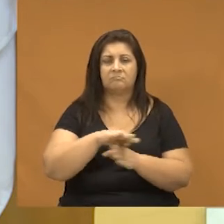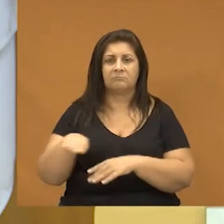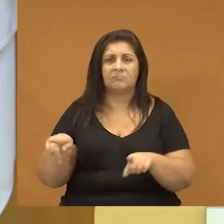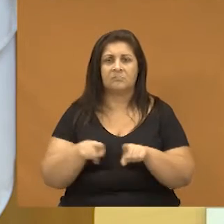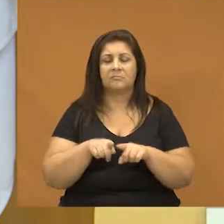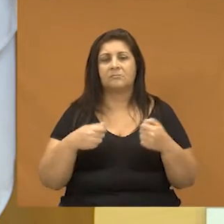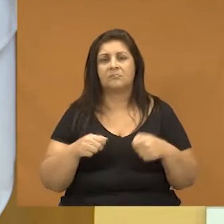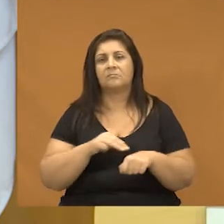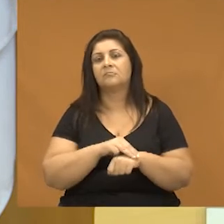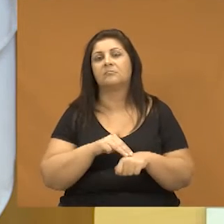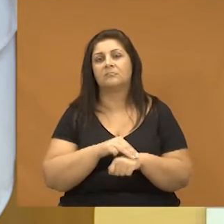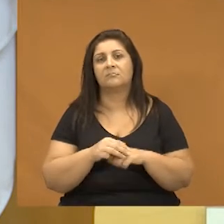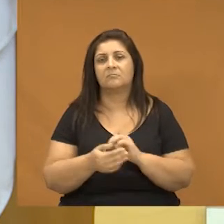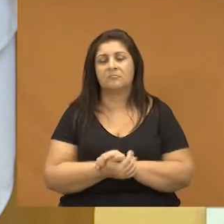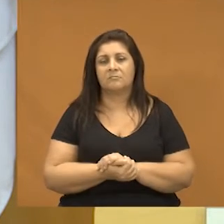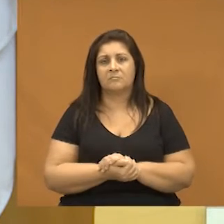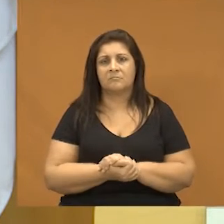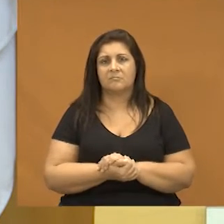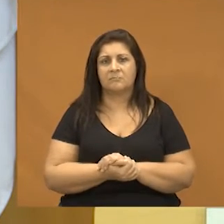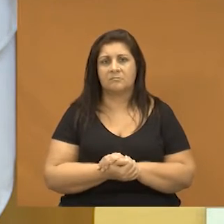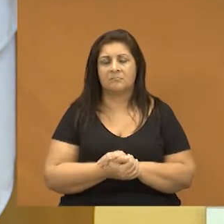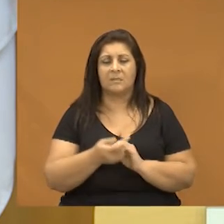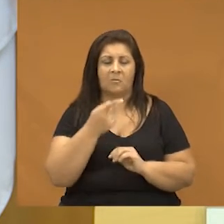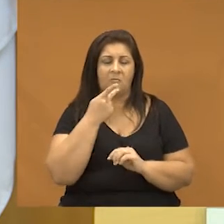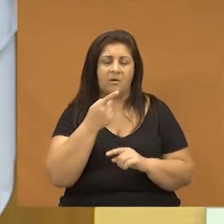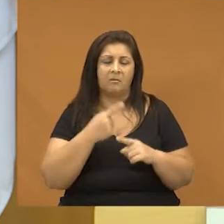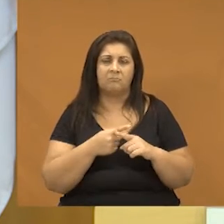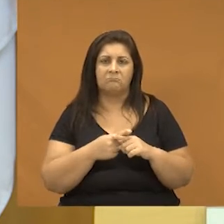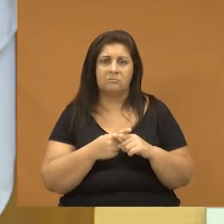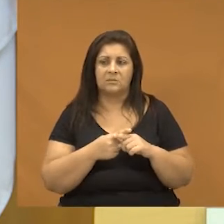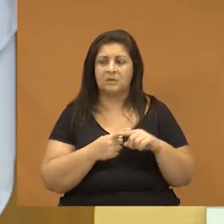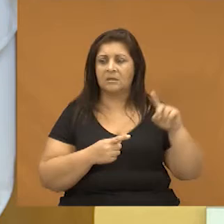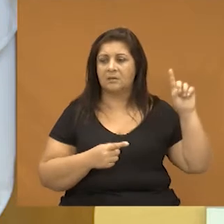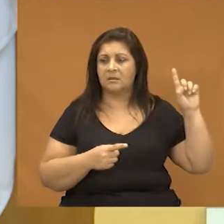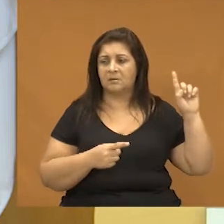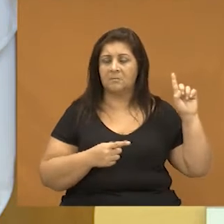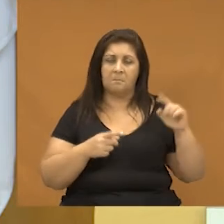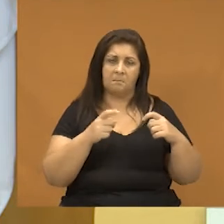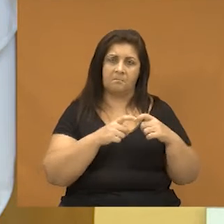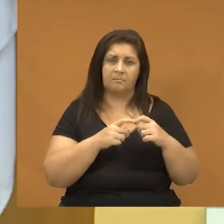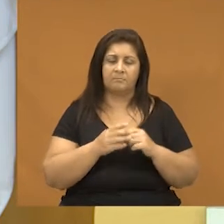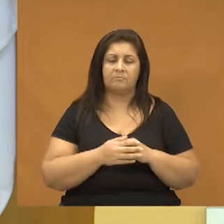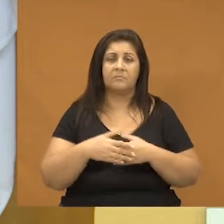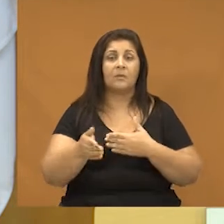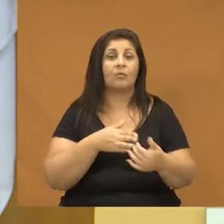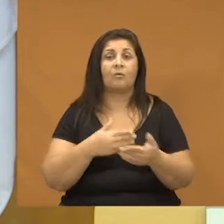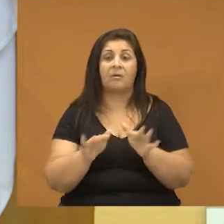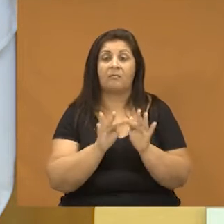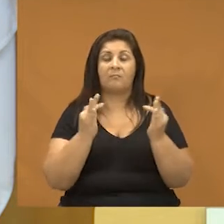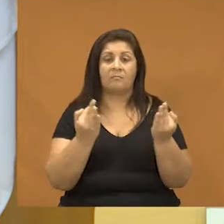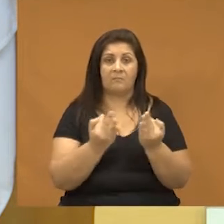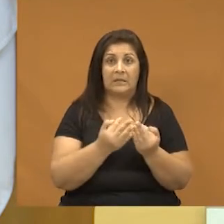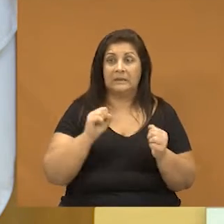discutido, isso eu posso falar de propriedade como médico, qualquer família, no momento de